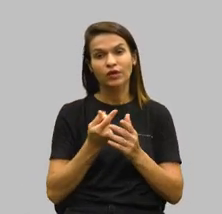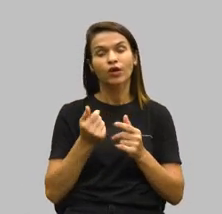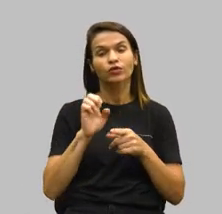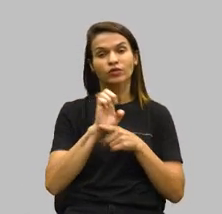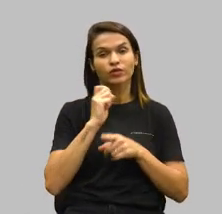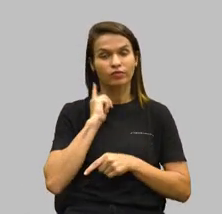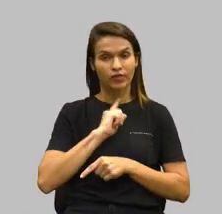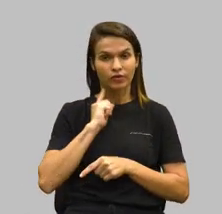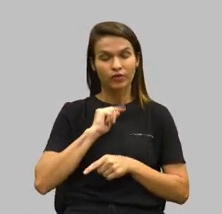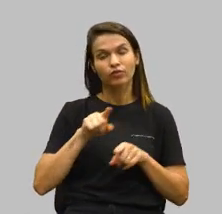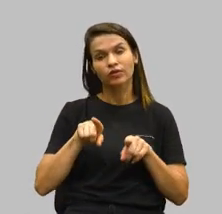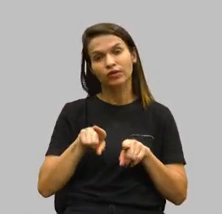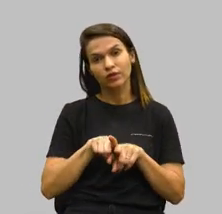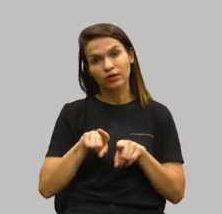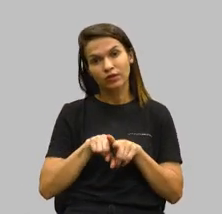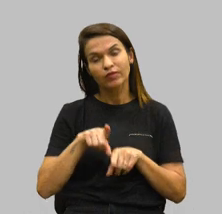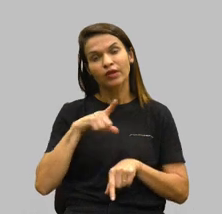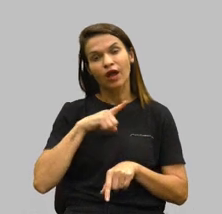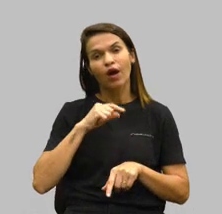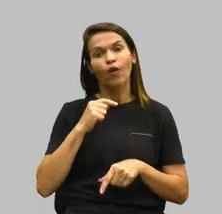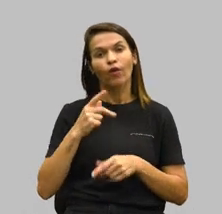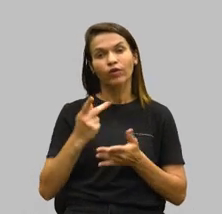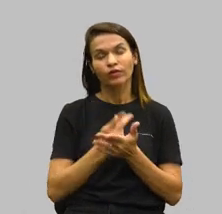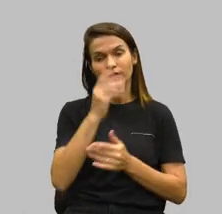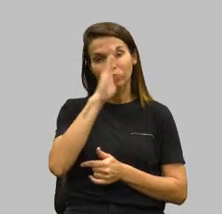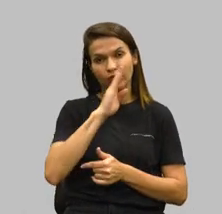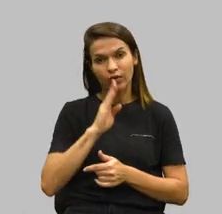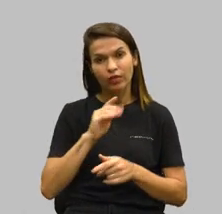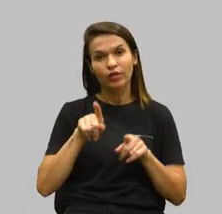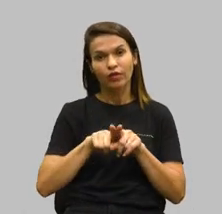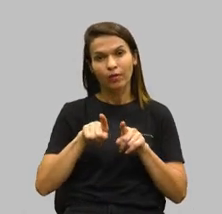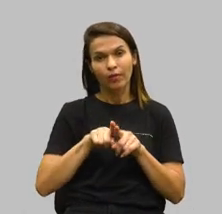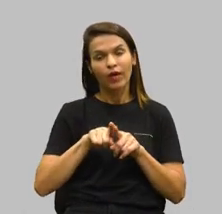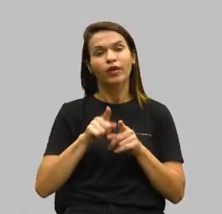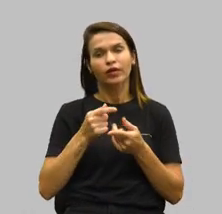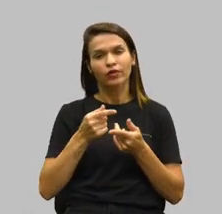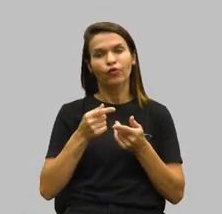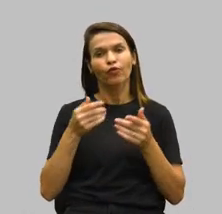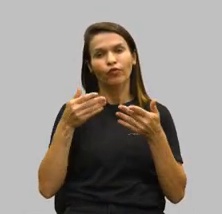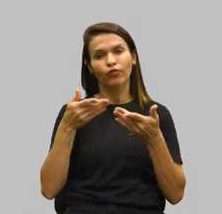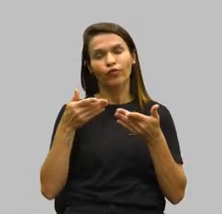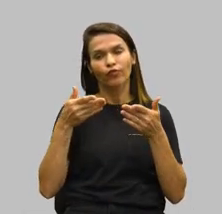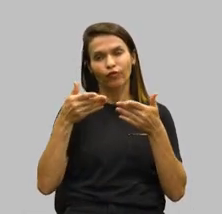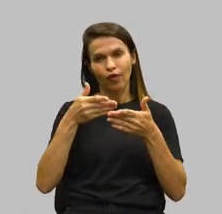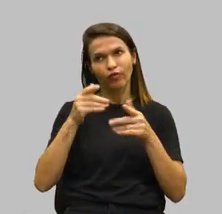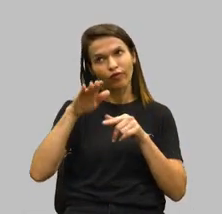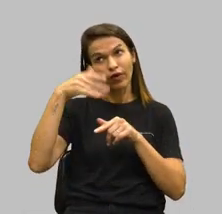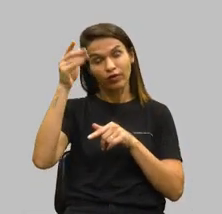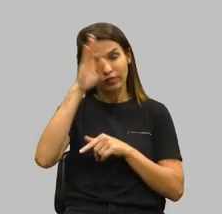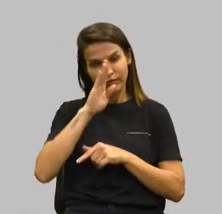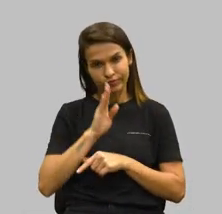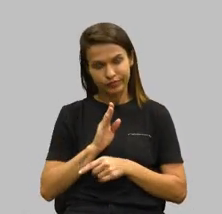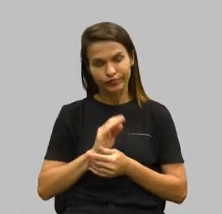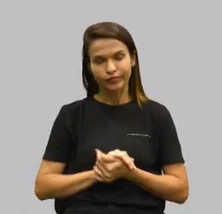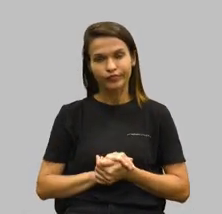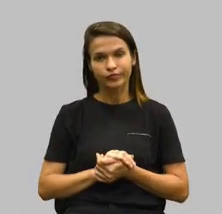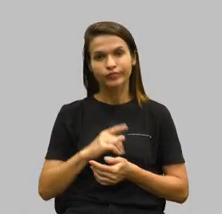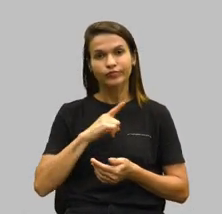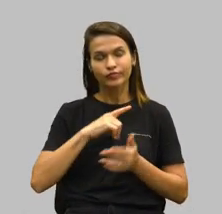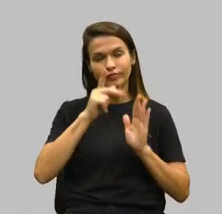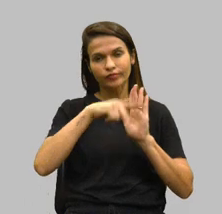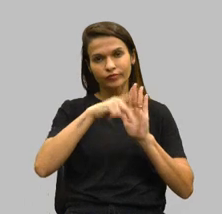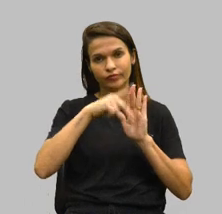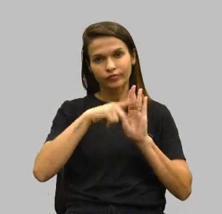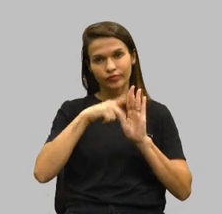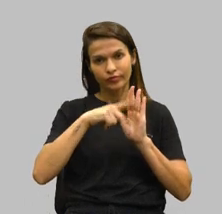Gerais e o que tem acontecido no Brasil também para para pautas internacionais também temos aqui o projeto de